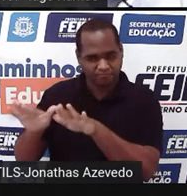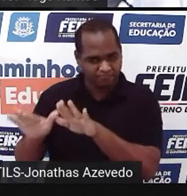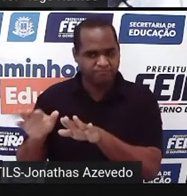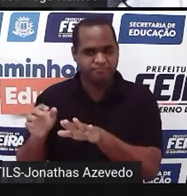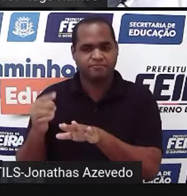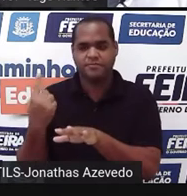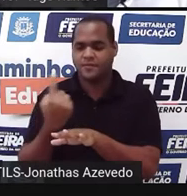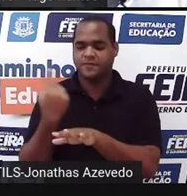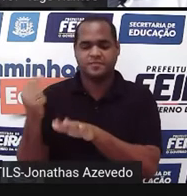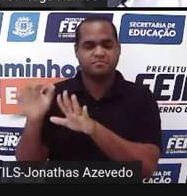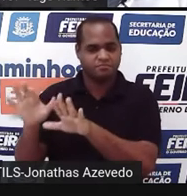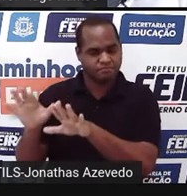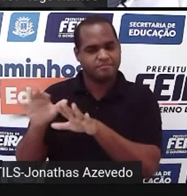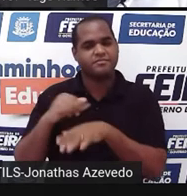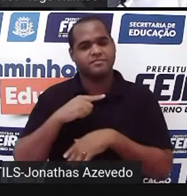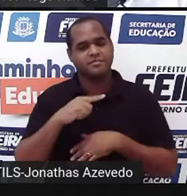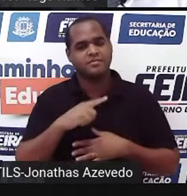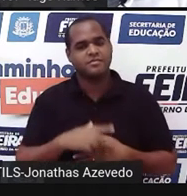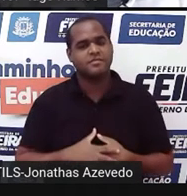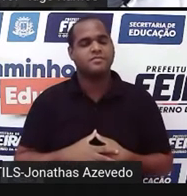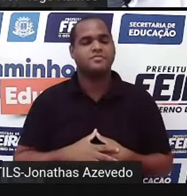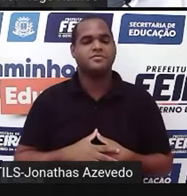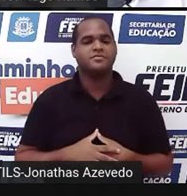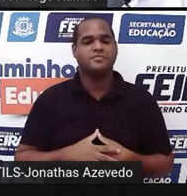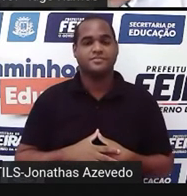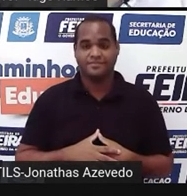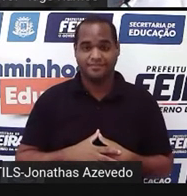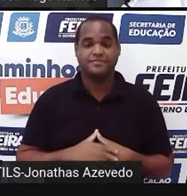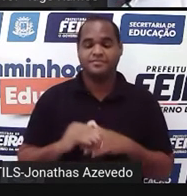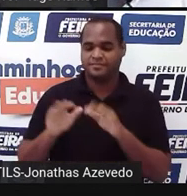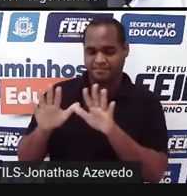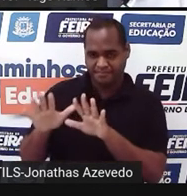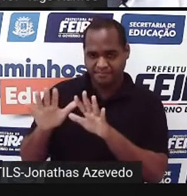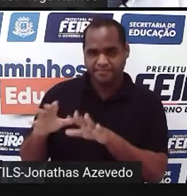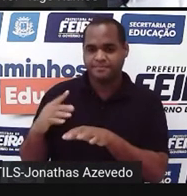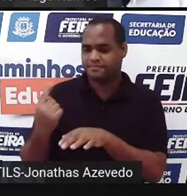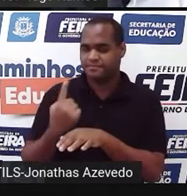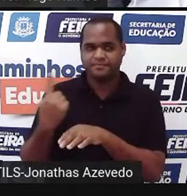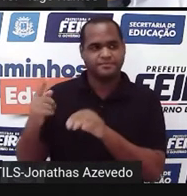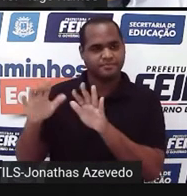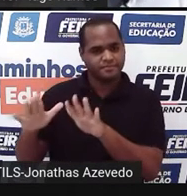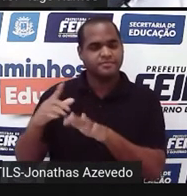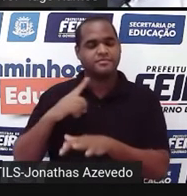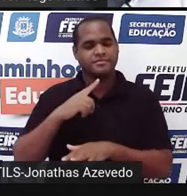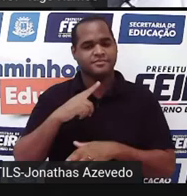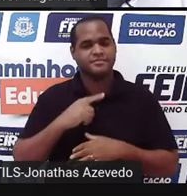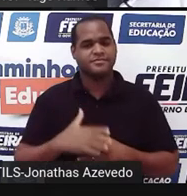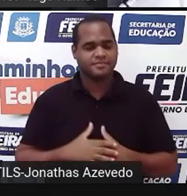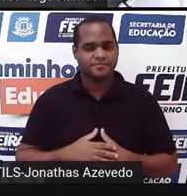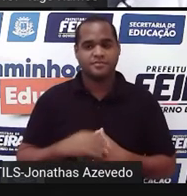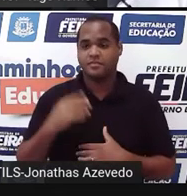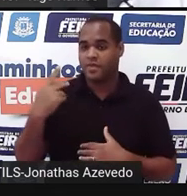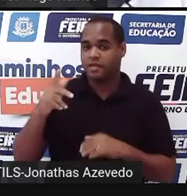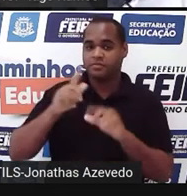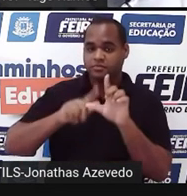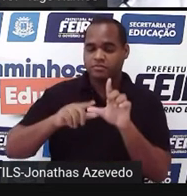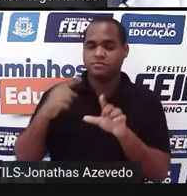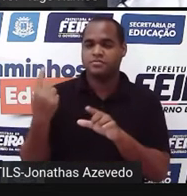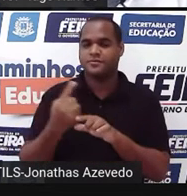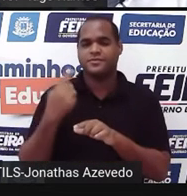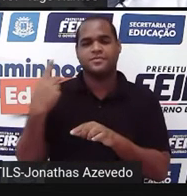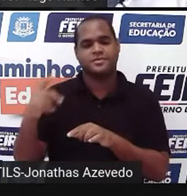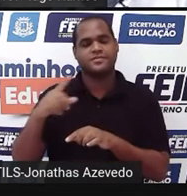isso a isolar uma das incógnitas e deixar em uma das incógnitas sozinho deixar uma das Letras